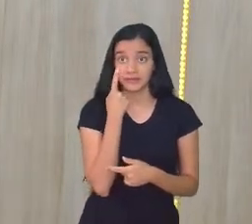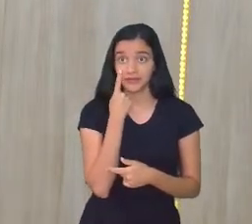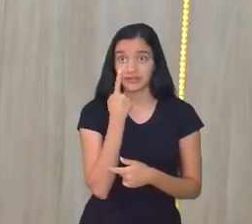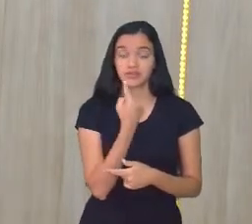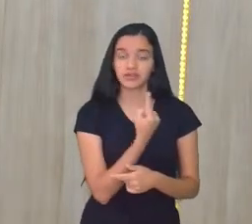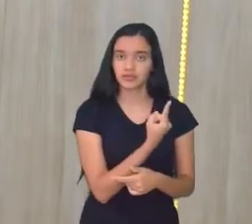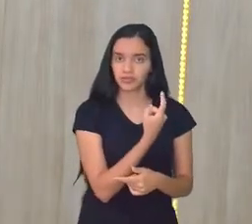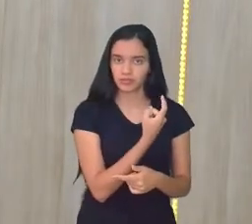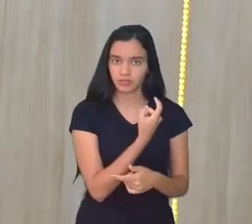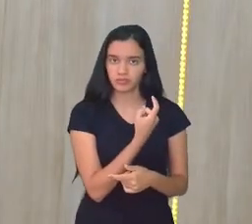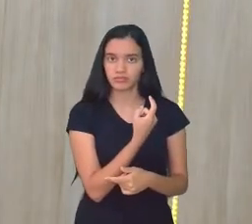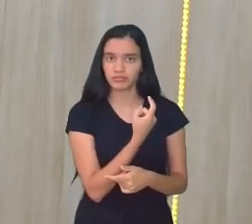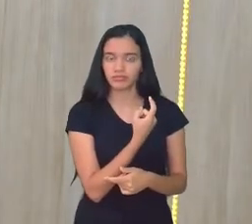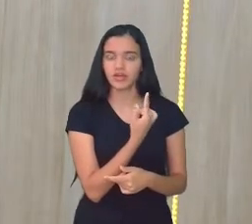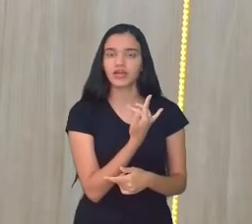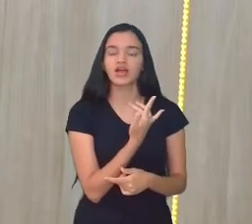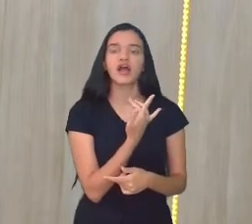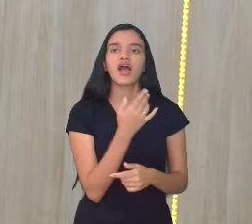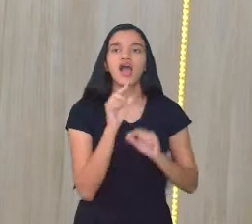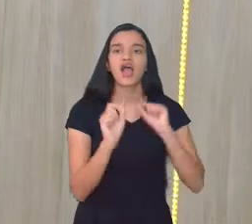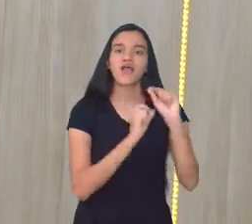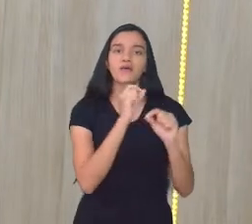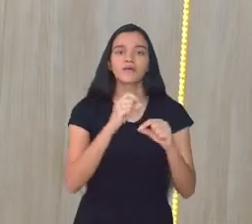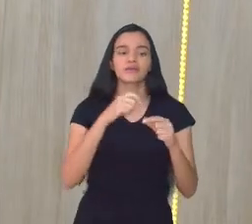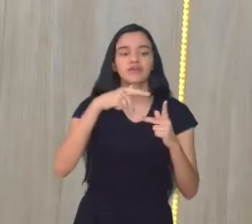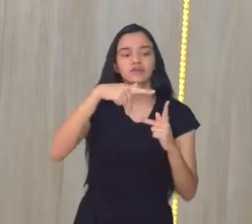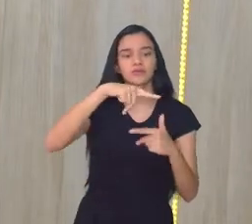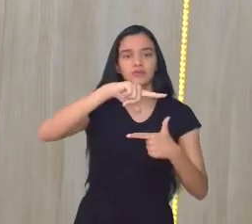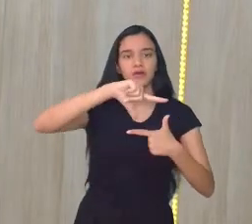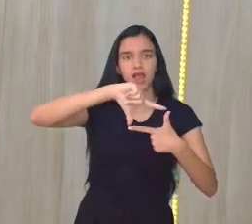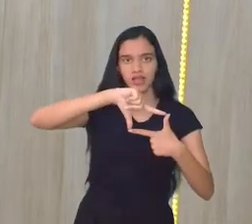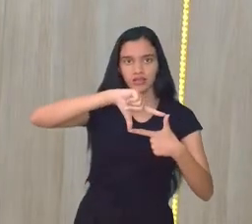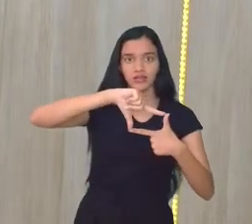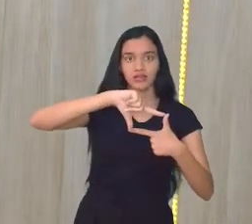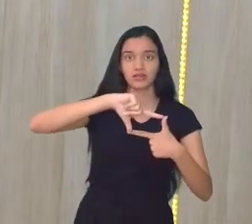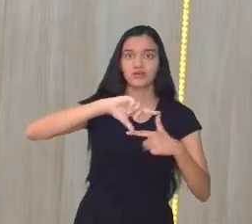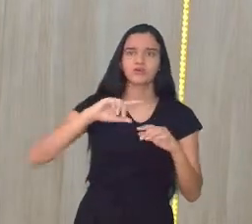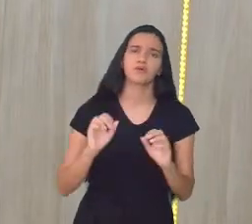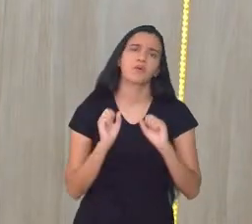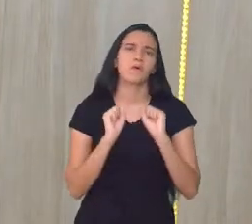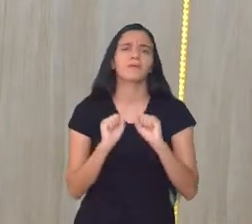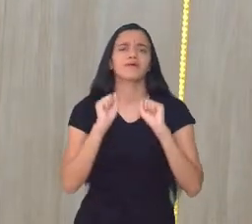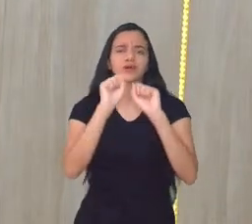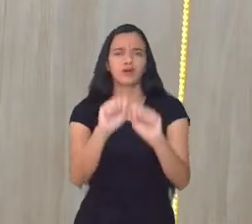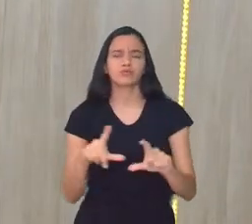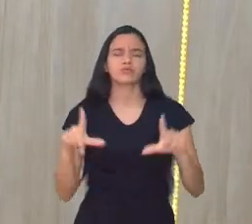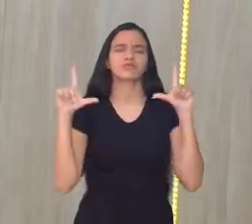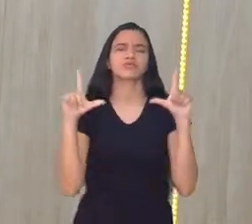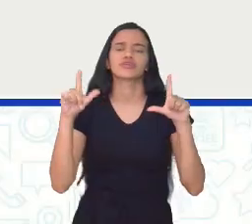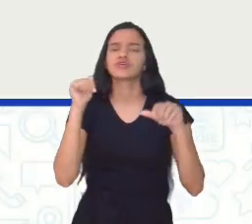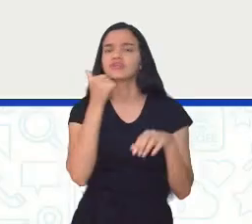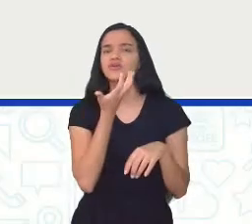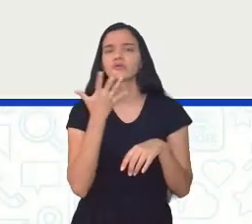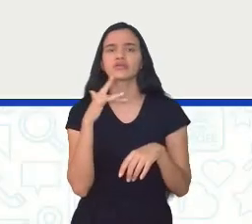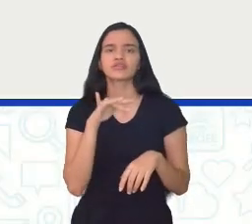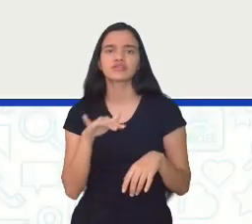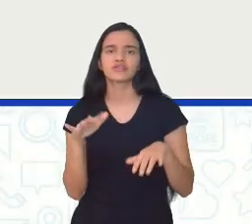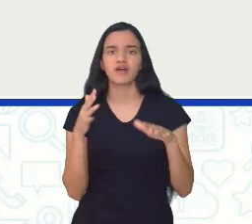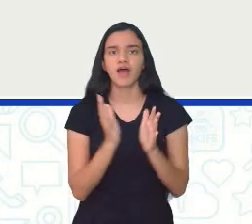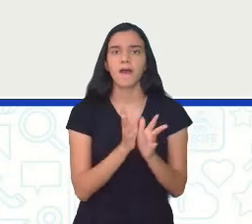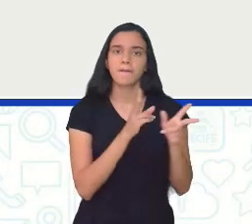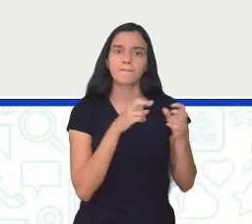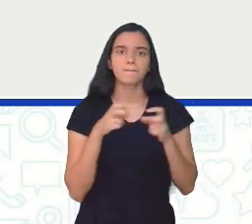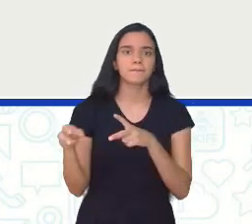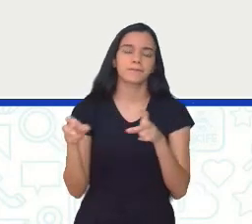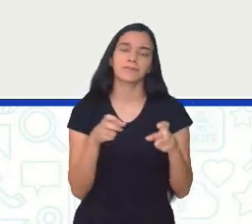unidade aqui é o retângulo, tá? Então, pode dar um zoom que aí os meninos vão perceber e vão